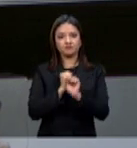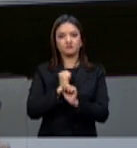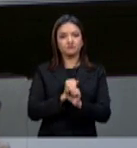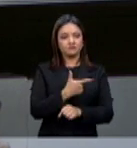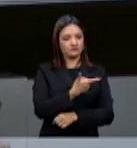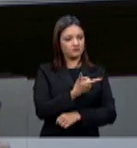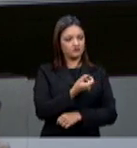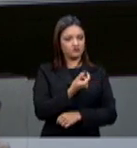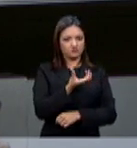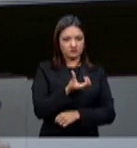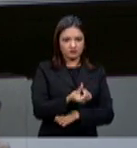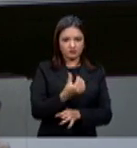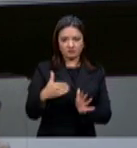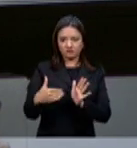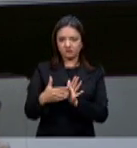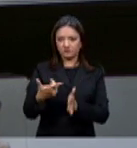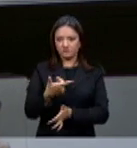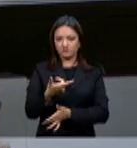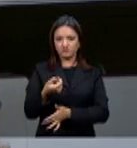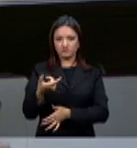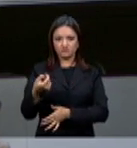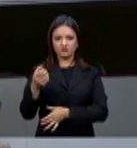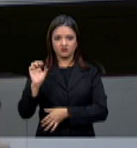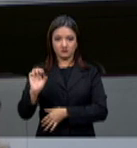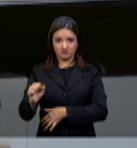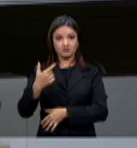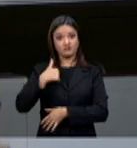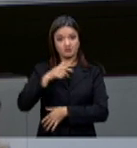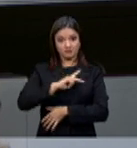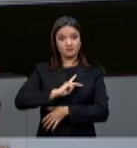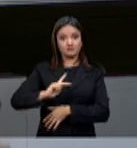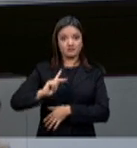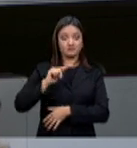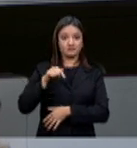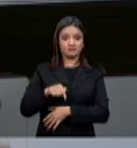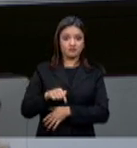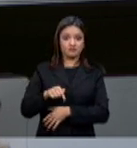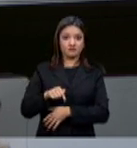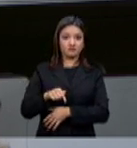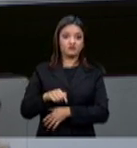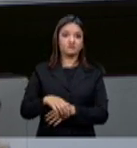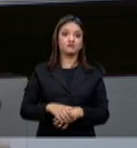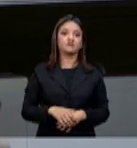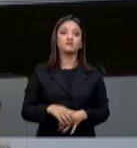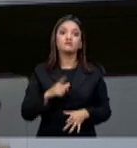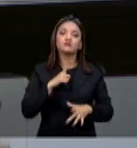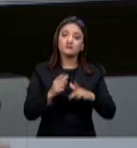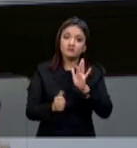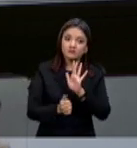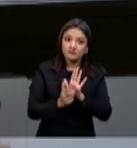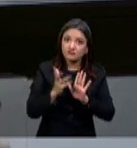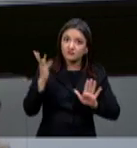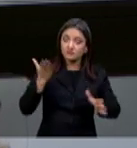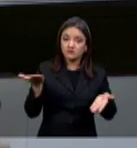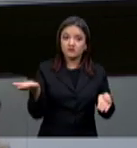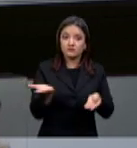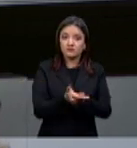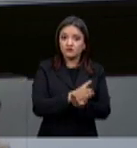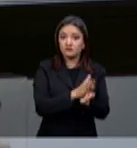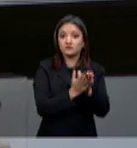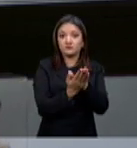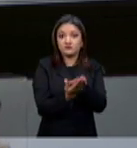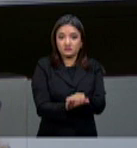e 2008, ocupei a presidência dessa casa, aqui encontrei uma série de processos de